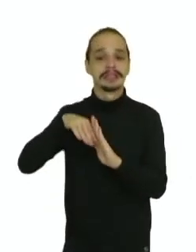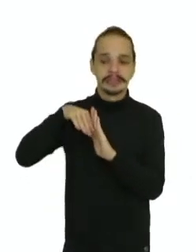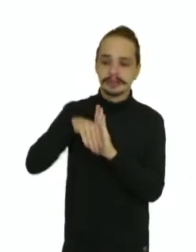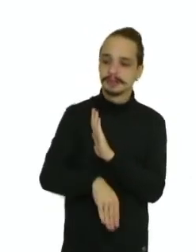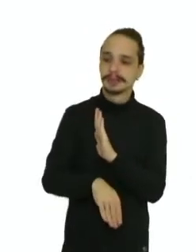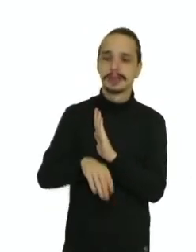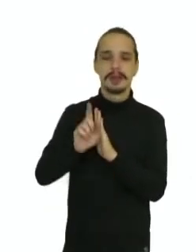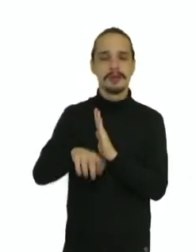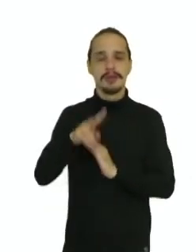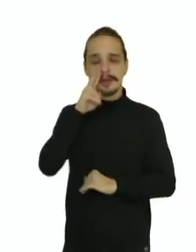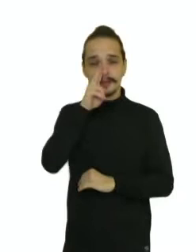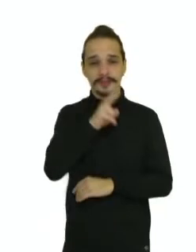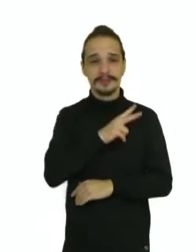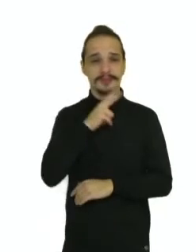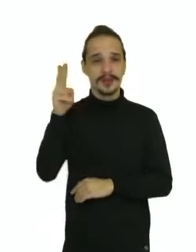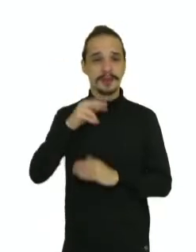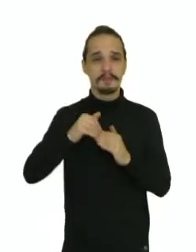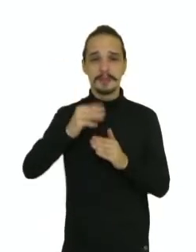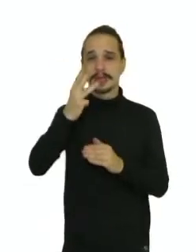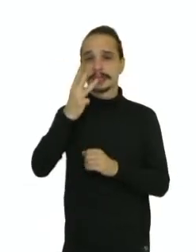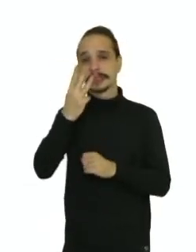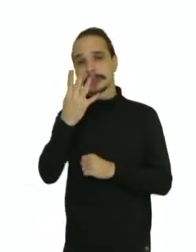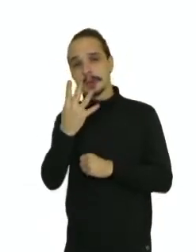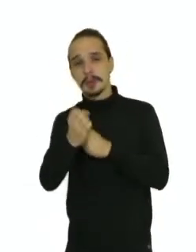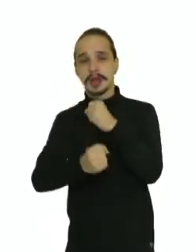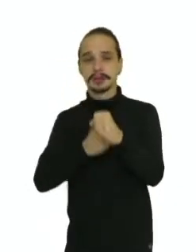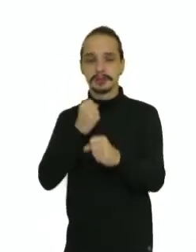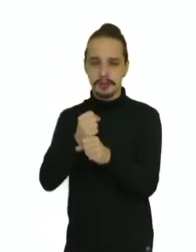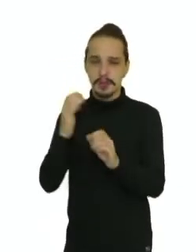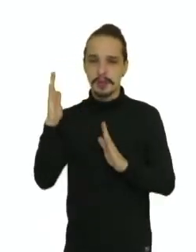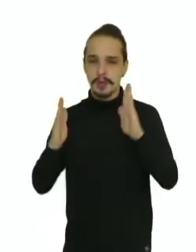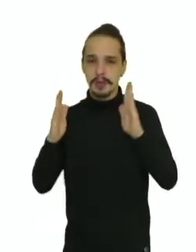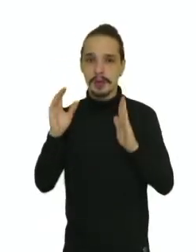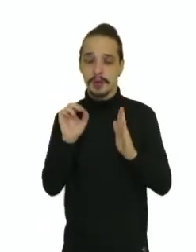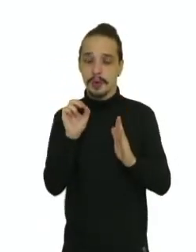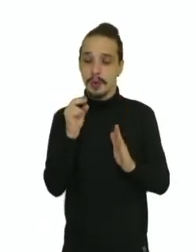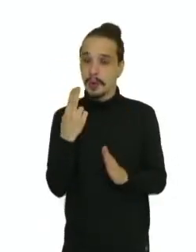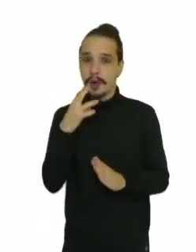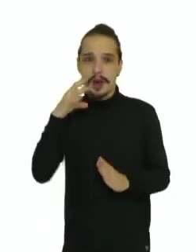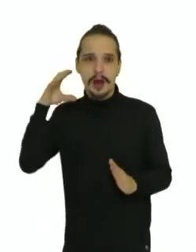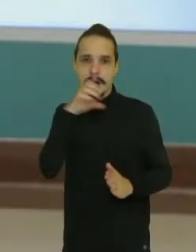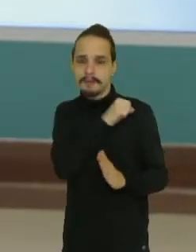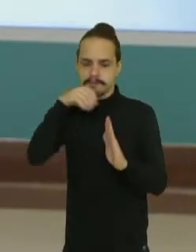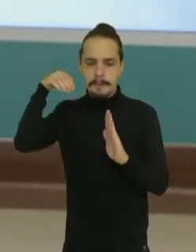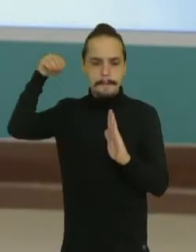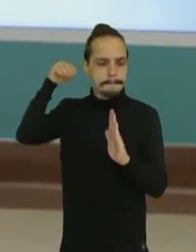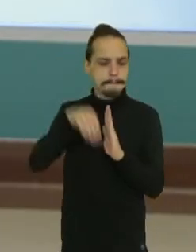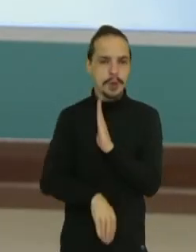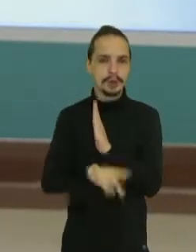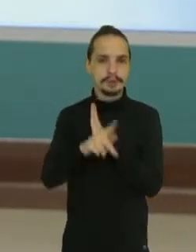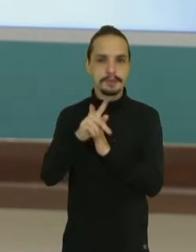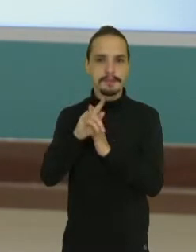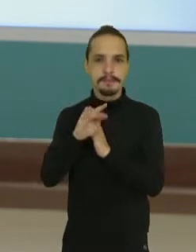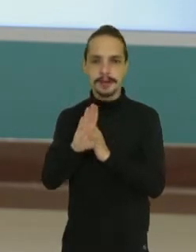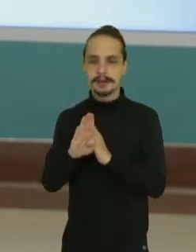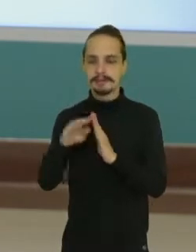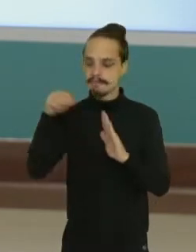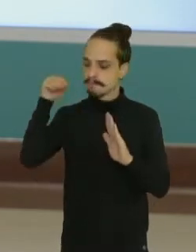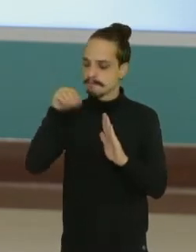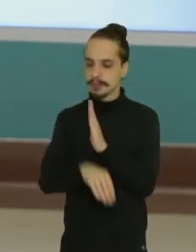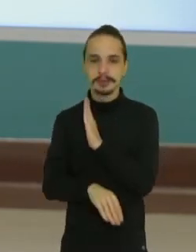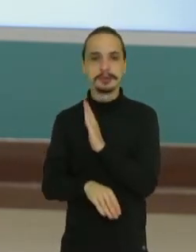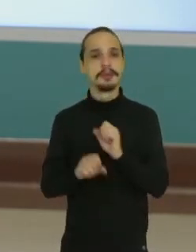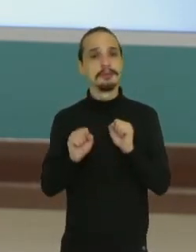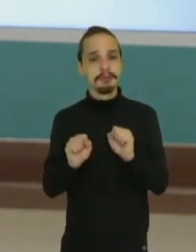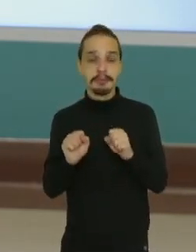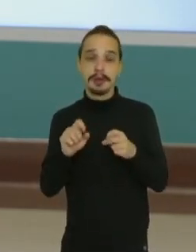uma recessão que ultrapassa 3 ou 4 anos de duração, ou então uma queda drástica no PIB. Pode acontecer, então, uma depressão de